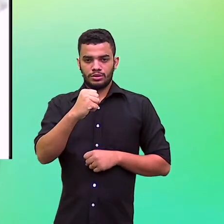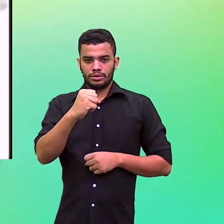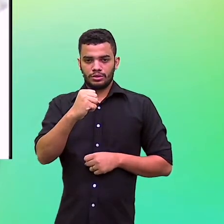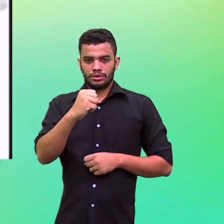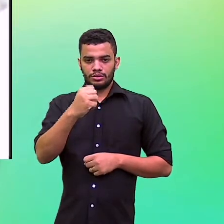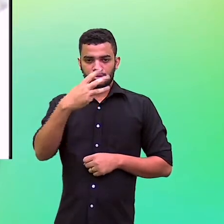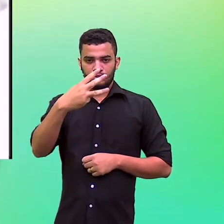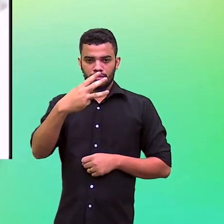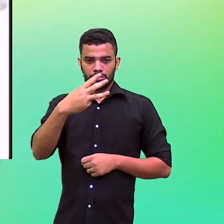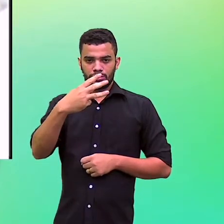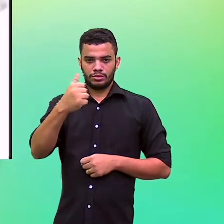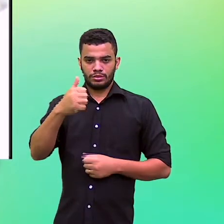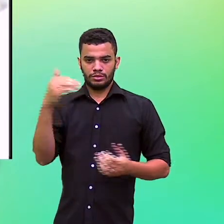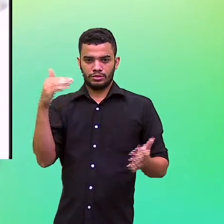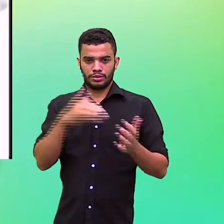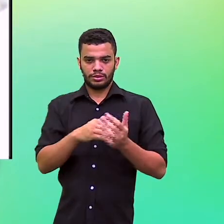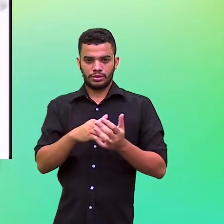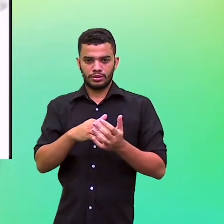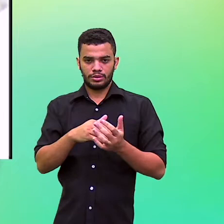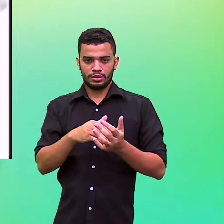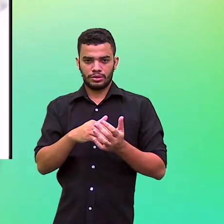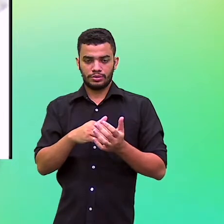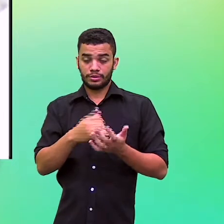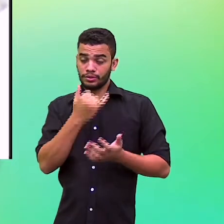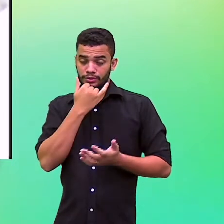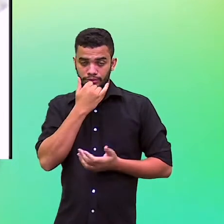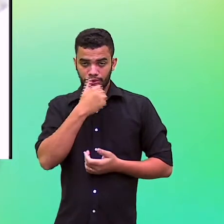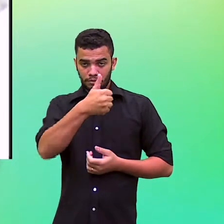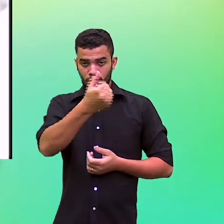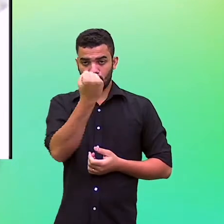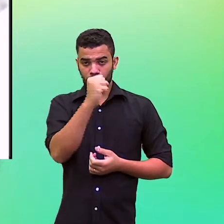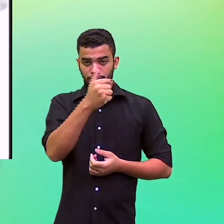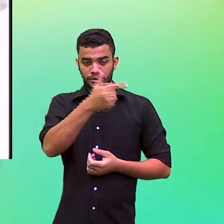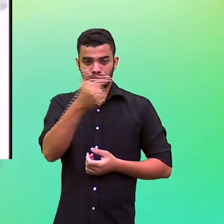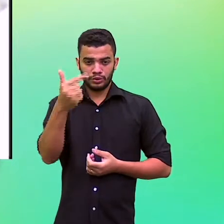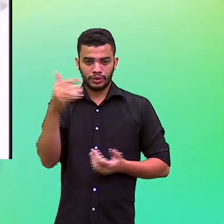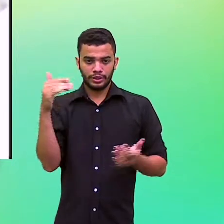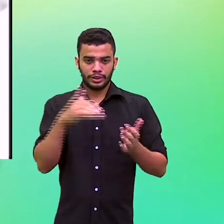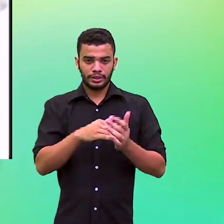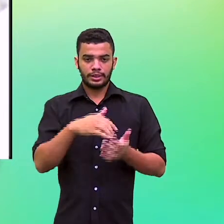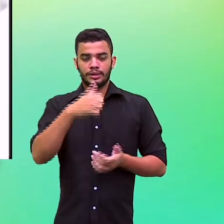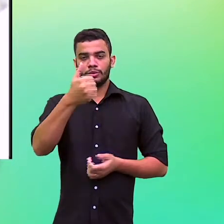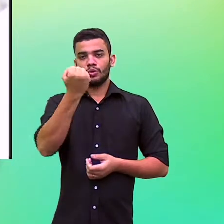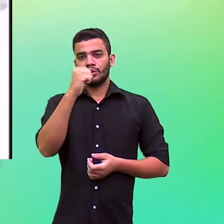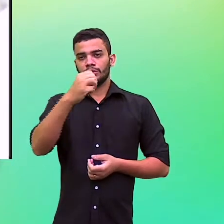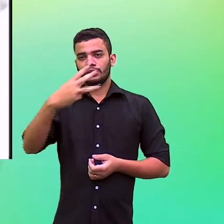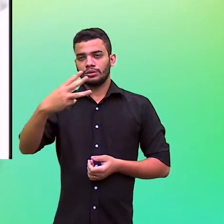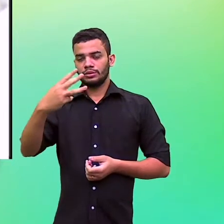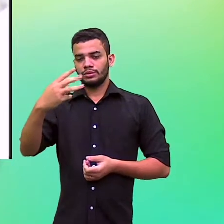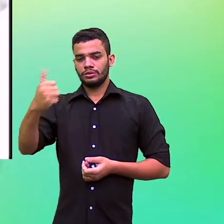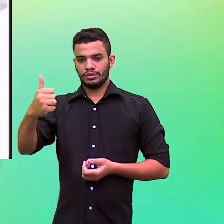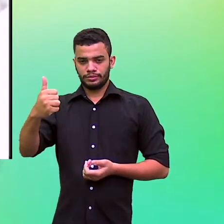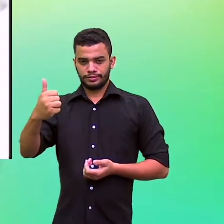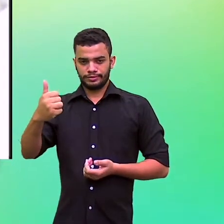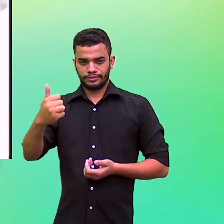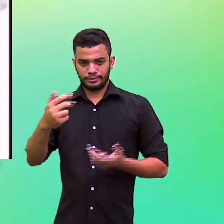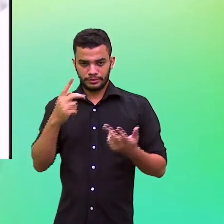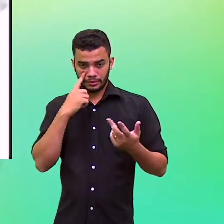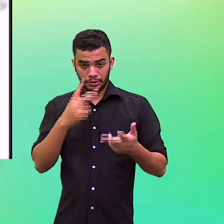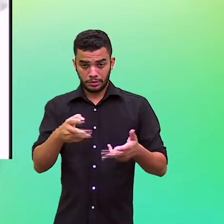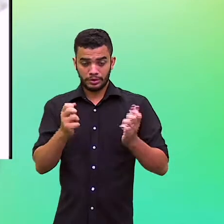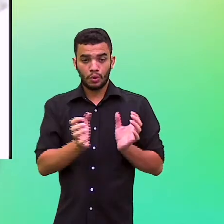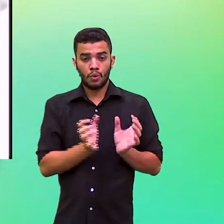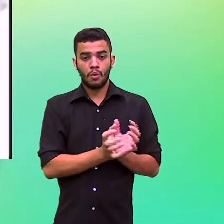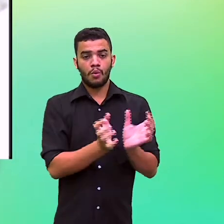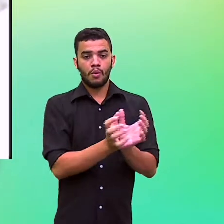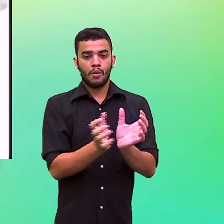aí é o desenvolvimento dos partidos políticos. Primeiro, neste primeiro reinado, o partido de